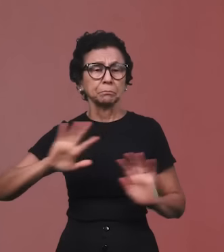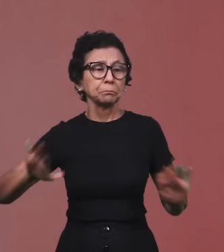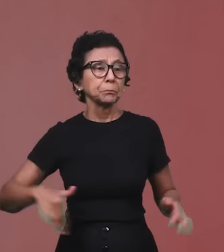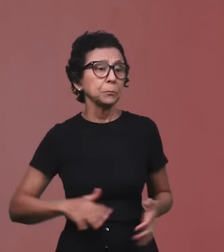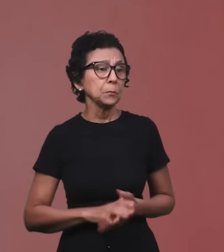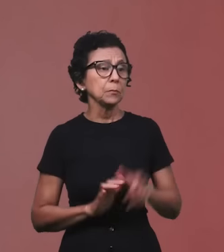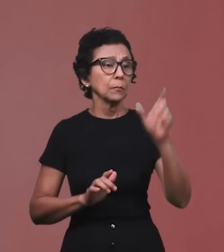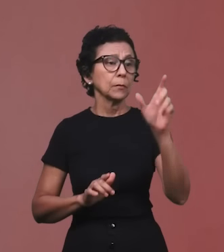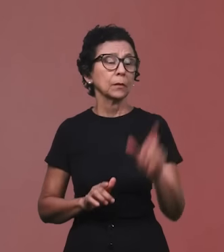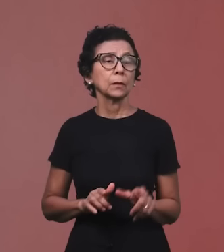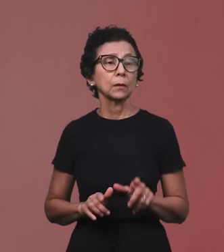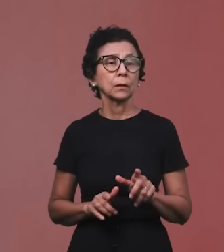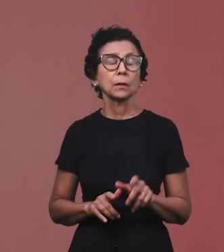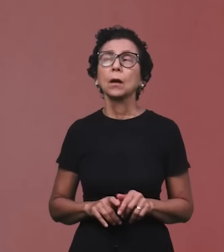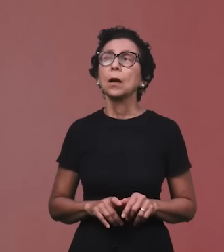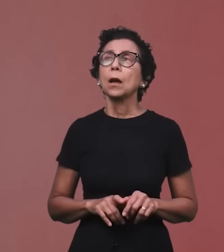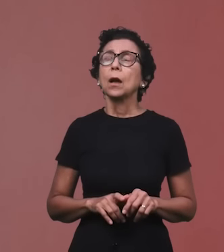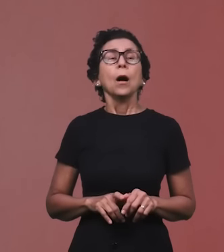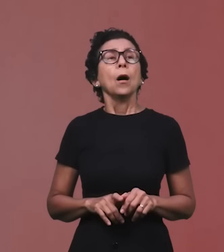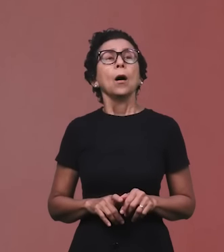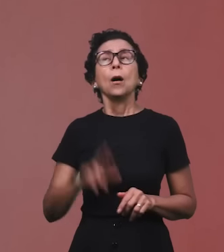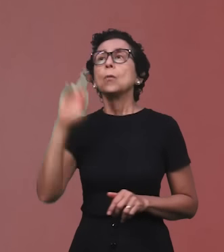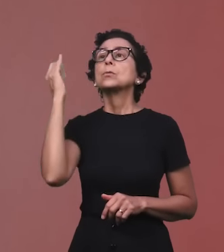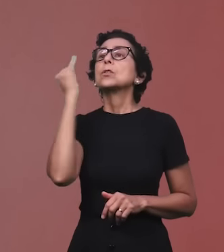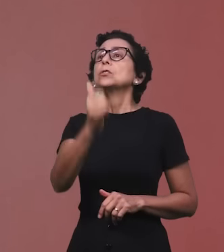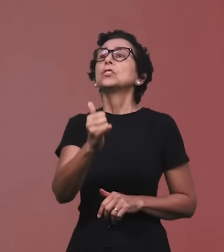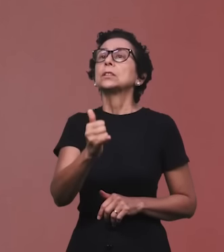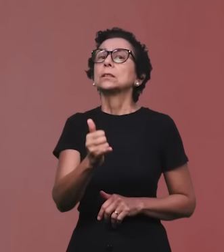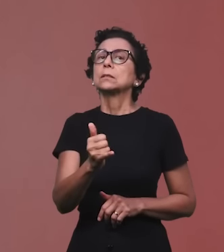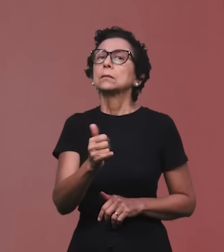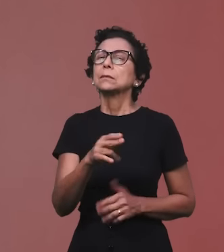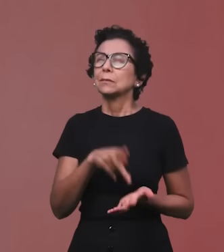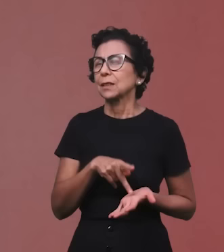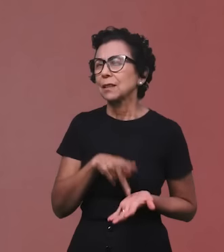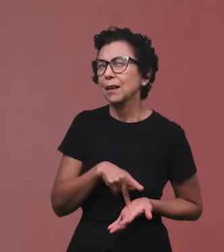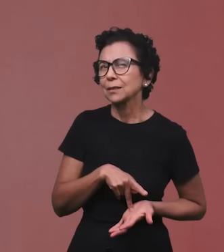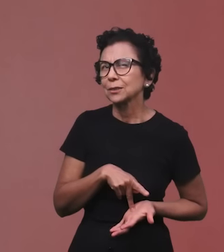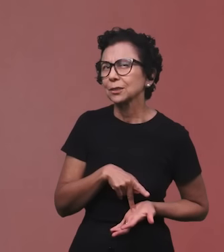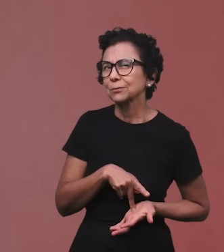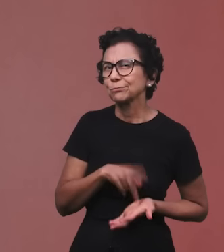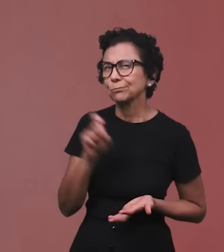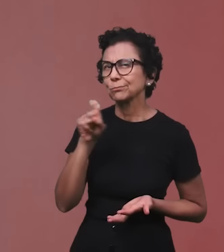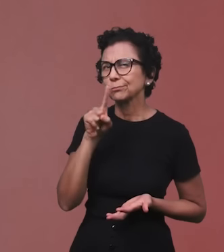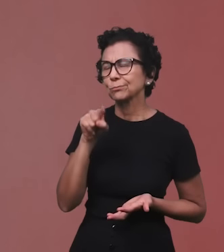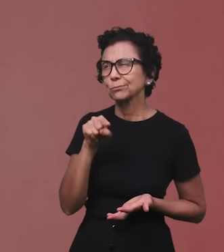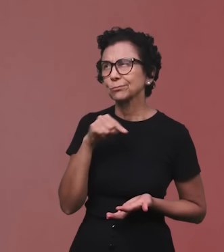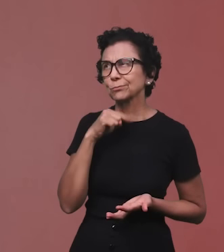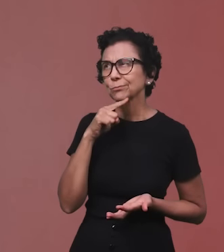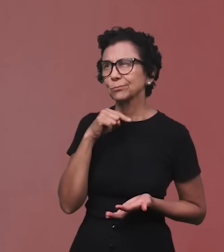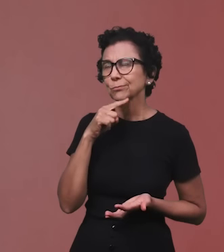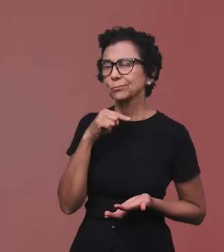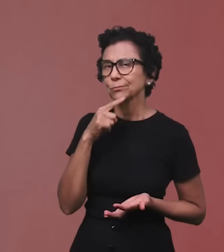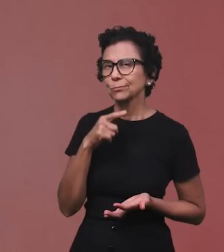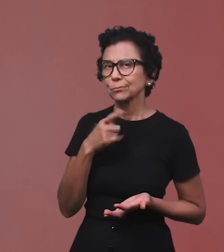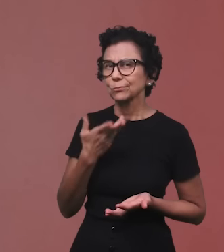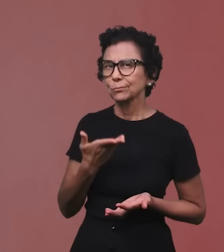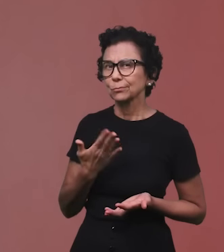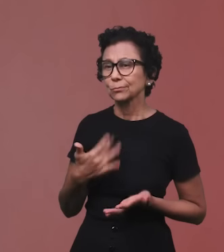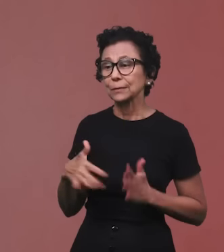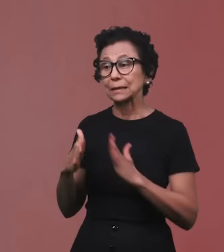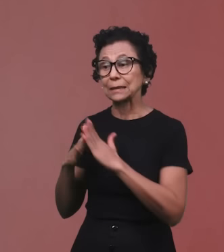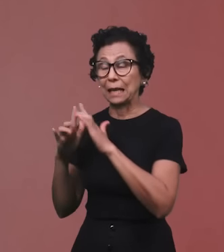Senhor disse isso, mas disse mesmo? Será que disse? Aí vem a dúvida. Mas a bênção, na igreja hoje, o senhor dá a bênção